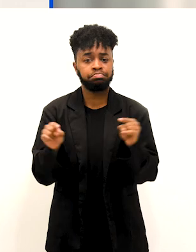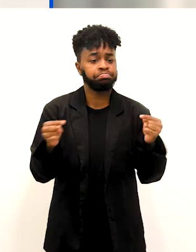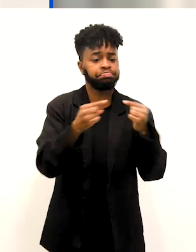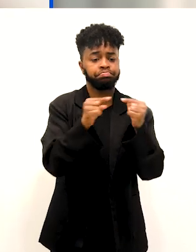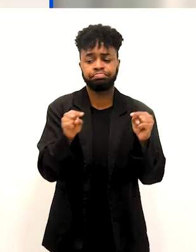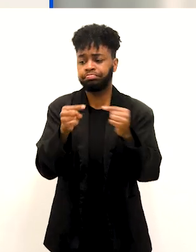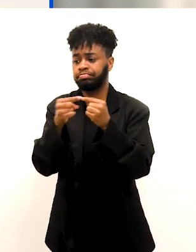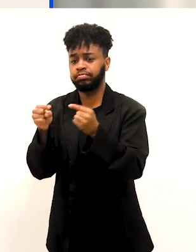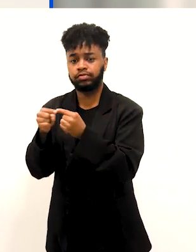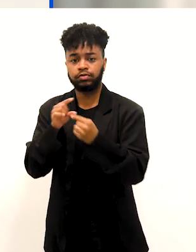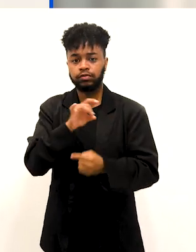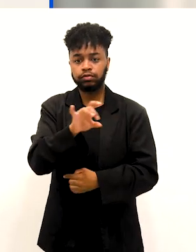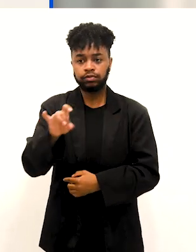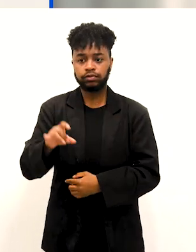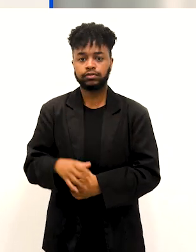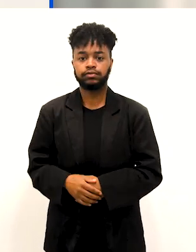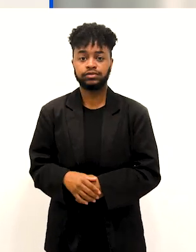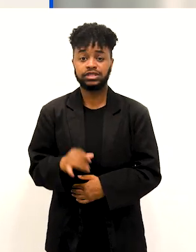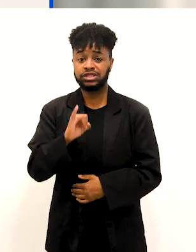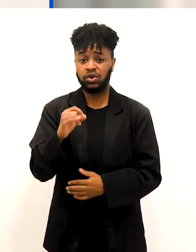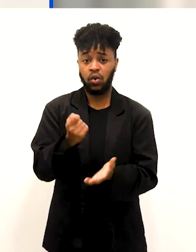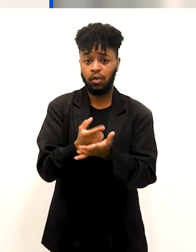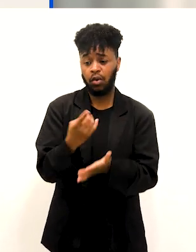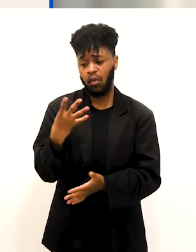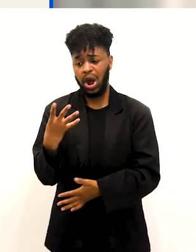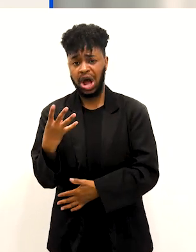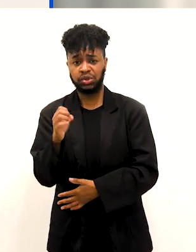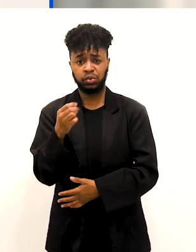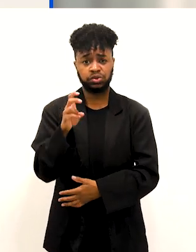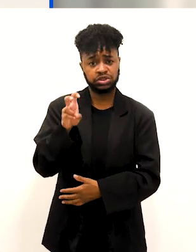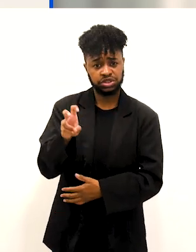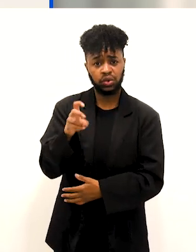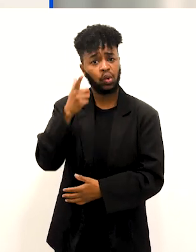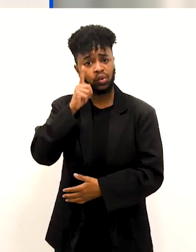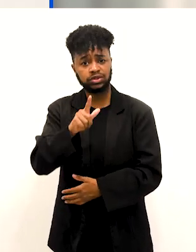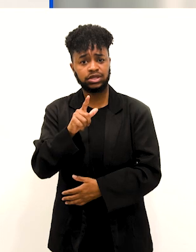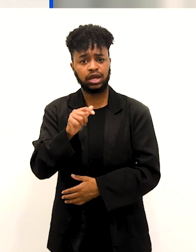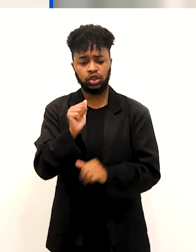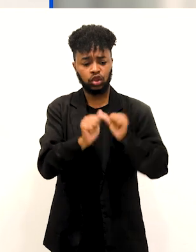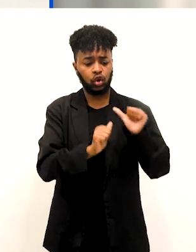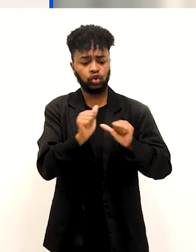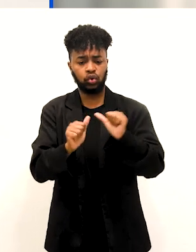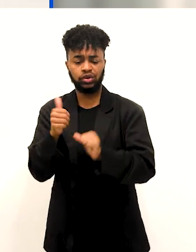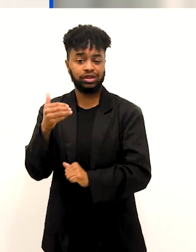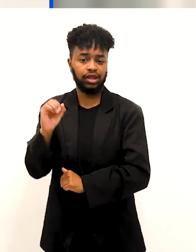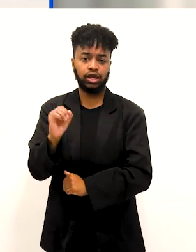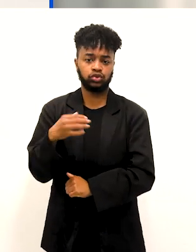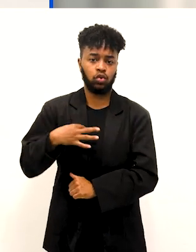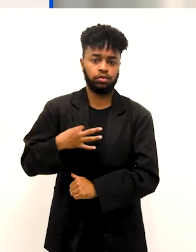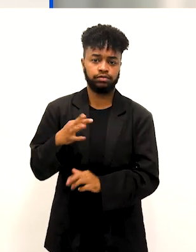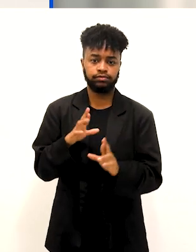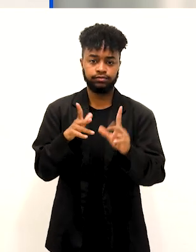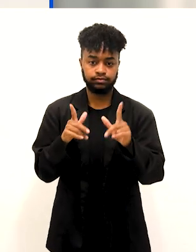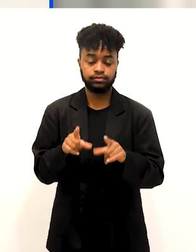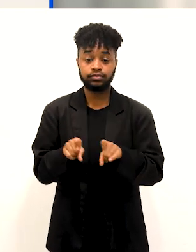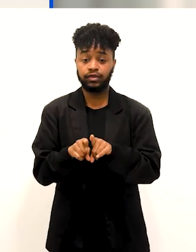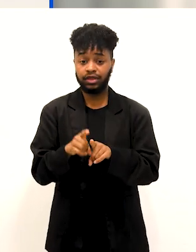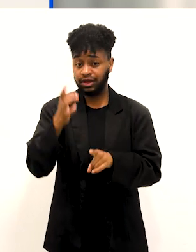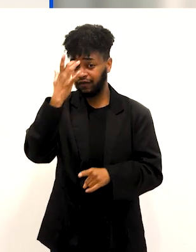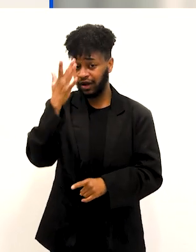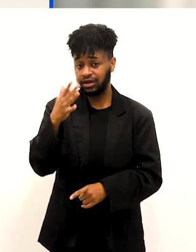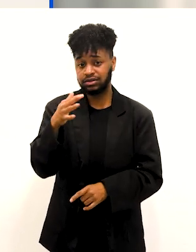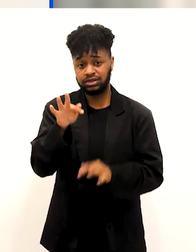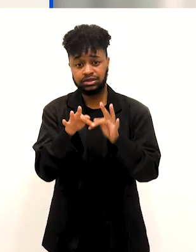se combinam muito entre si. Você, com 4, 5 peças de roupa, você tem 10 mudas diferentes, fica muito mais fácil de escolher, muito mais